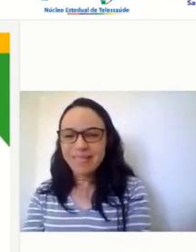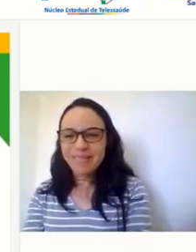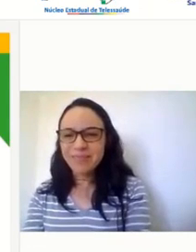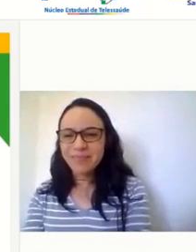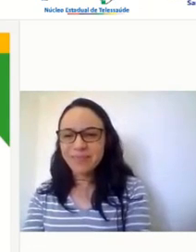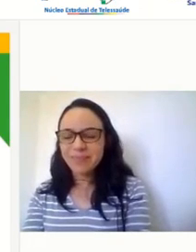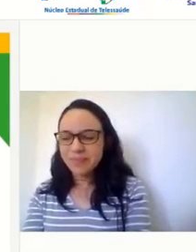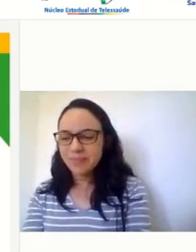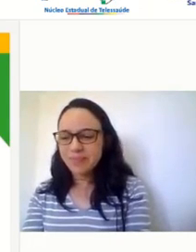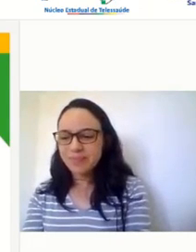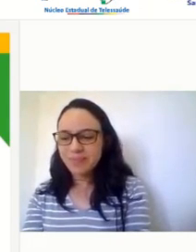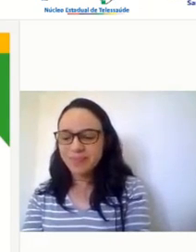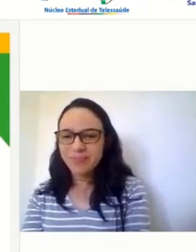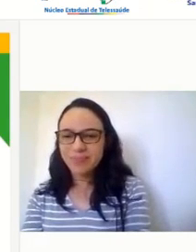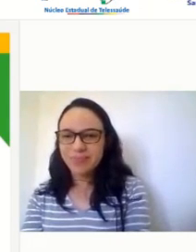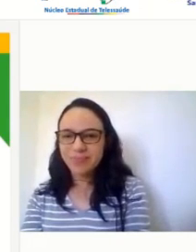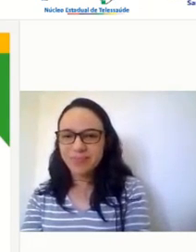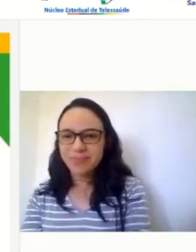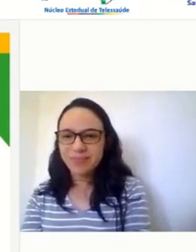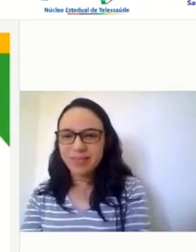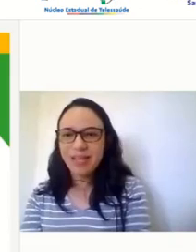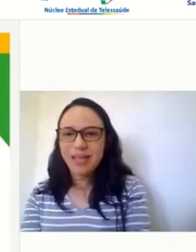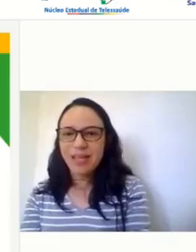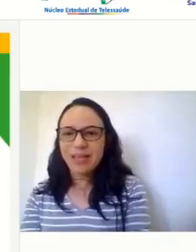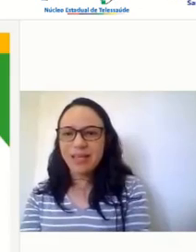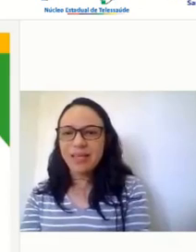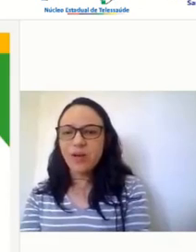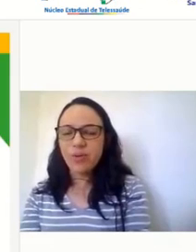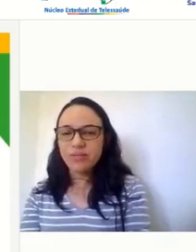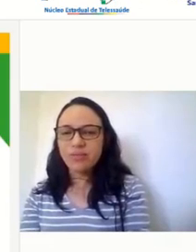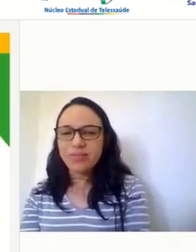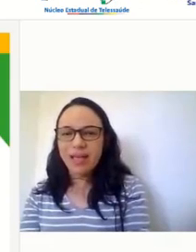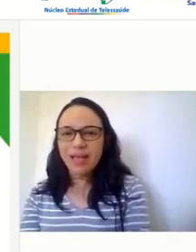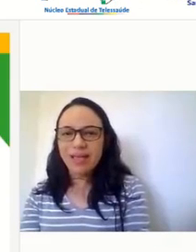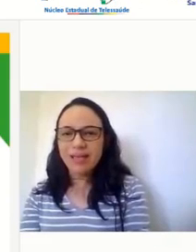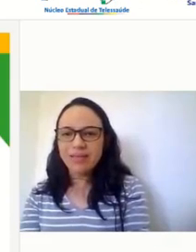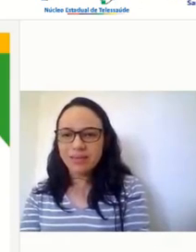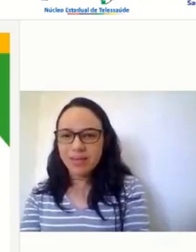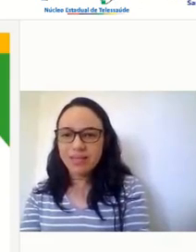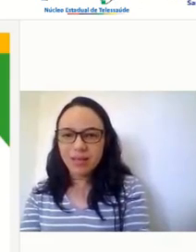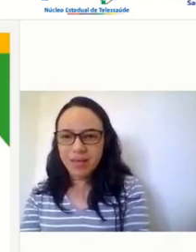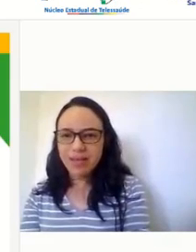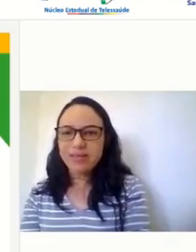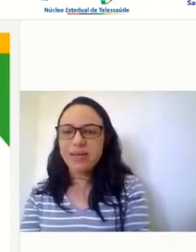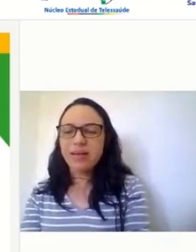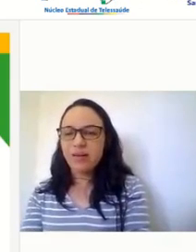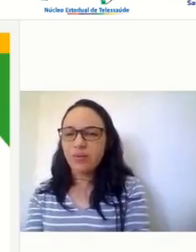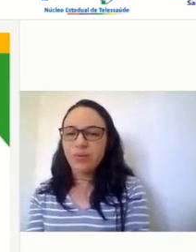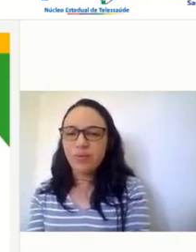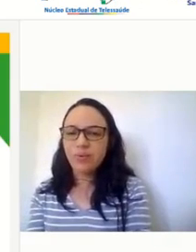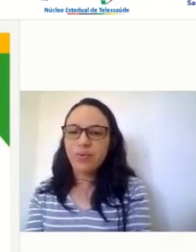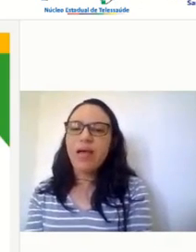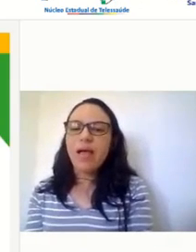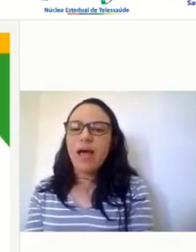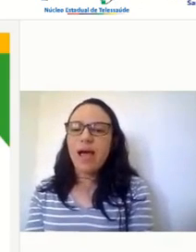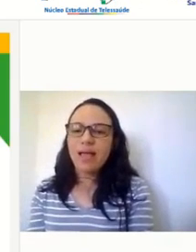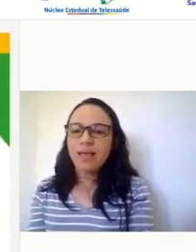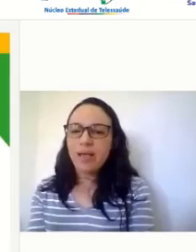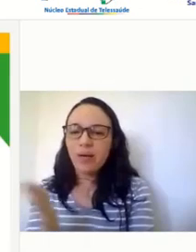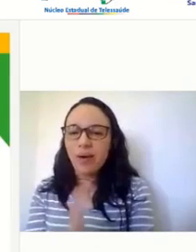e como usar essa peça o iphone 5s